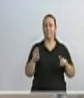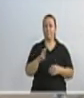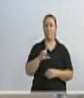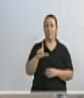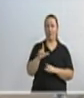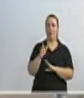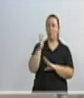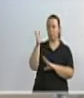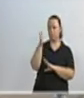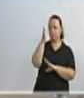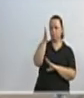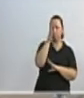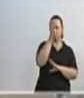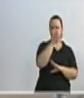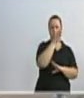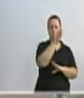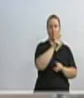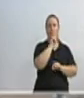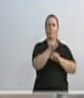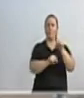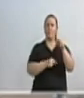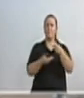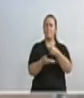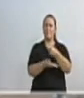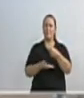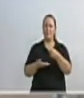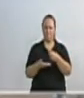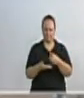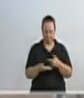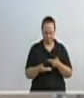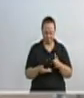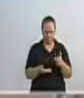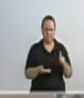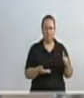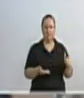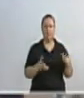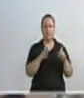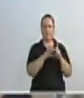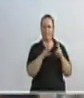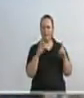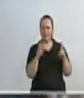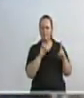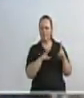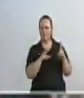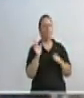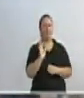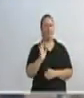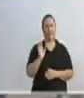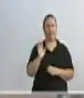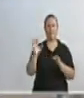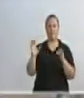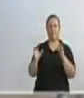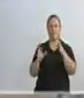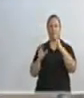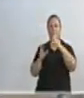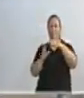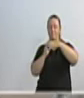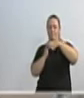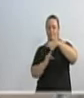cidade, a coisa que é mais básica hoje não tem. Não é só na Velha, na Fortaleza, Fortaleza Alta, também não